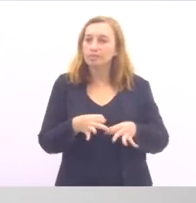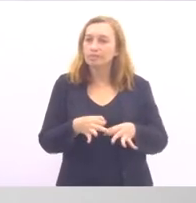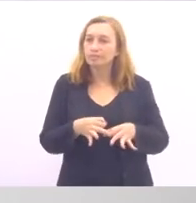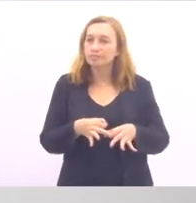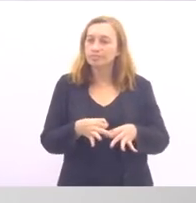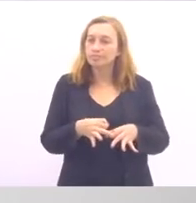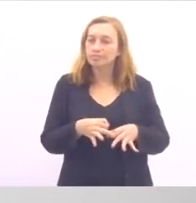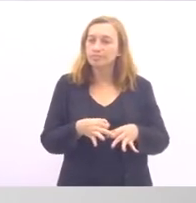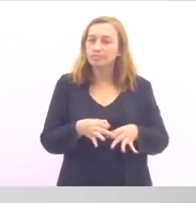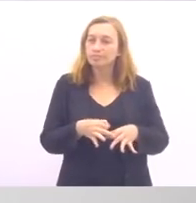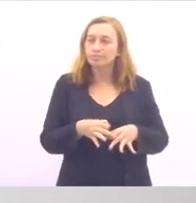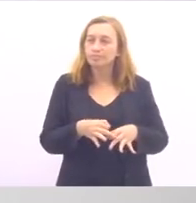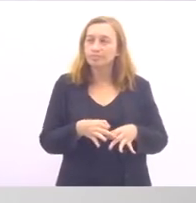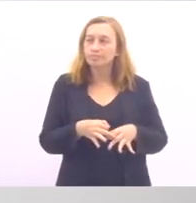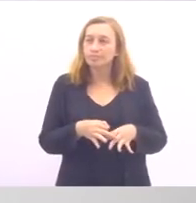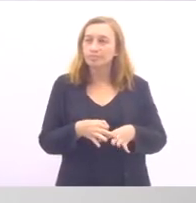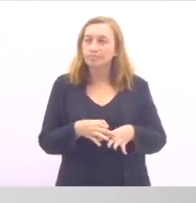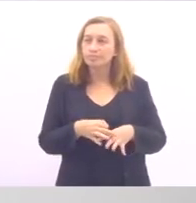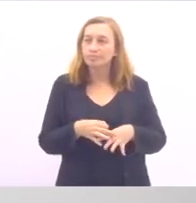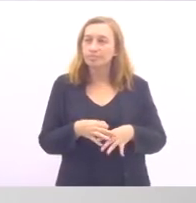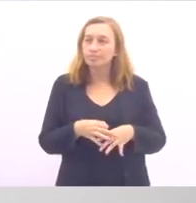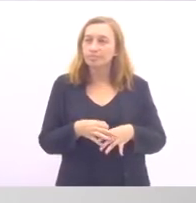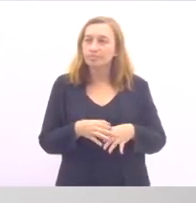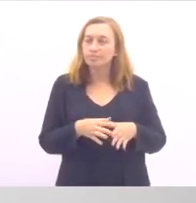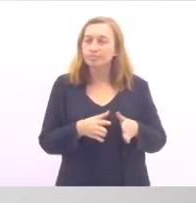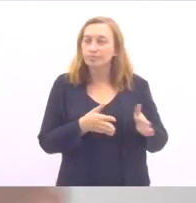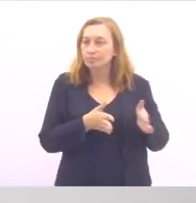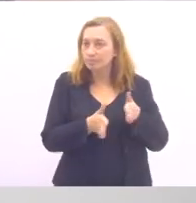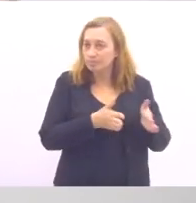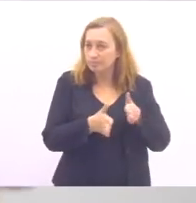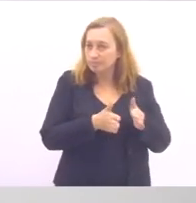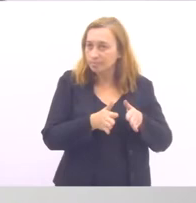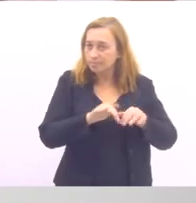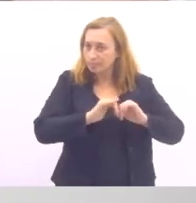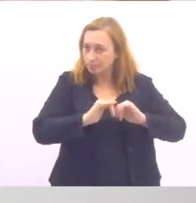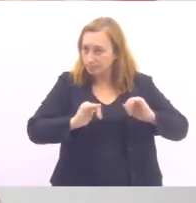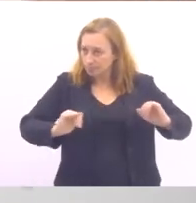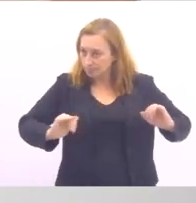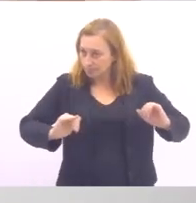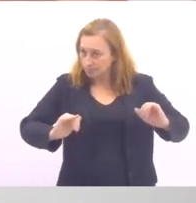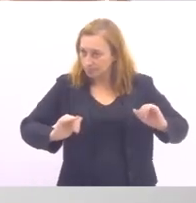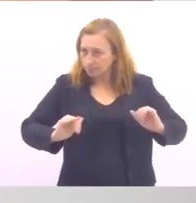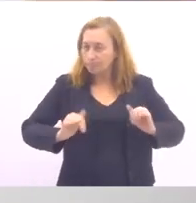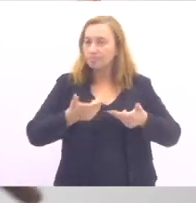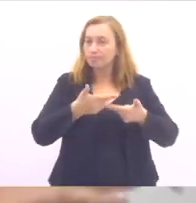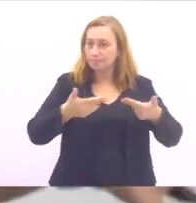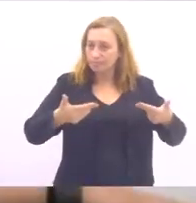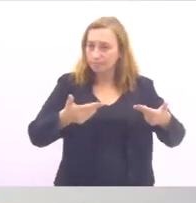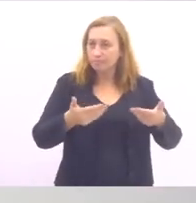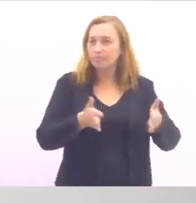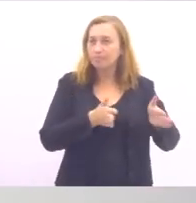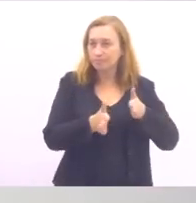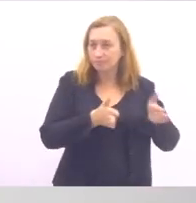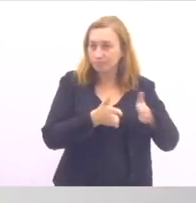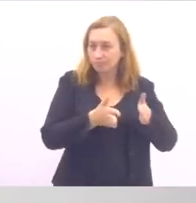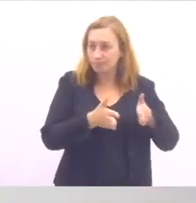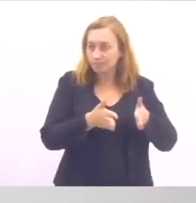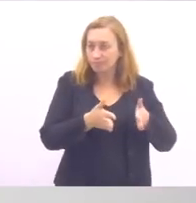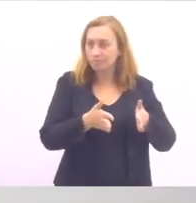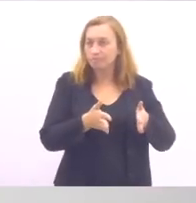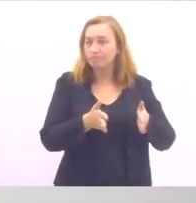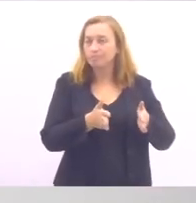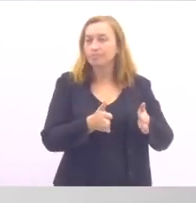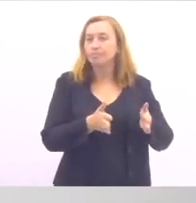ele se encontra já em fase... ele foi desmembrado, ele tem várias fases, esse programa. Né?